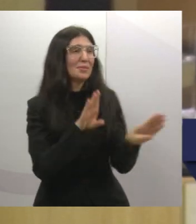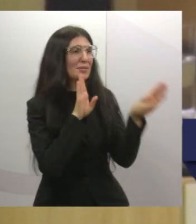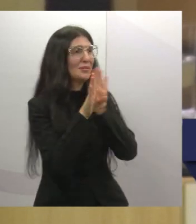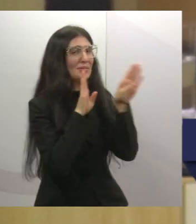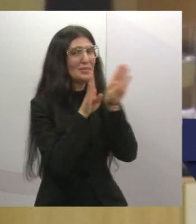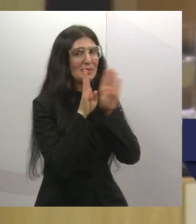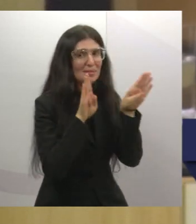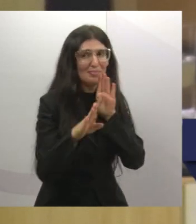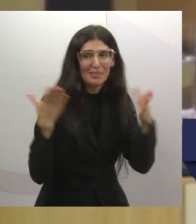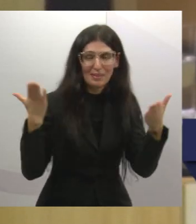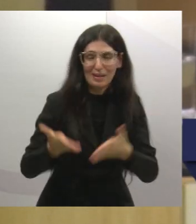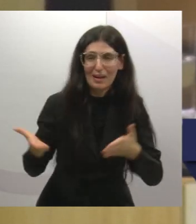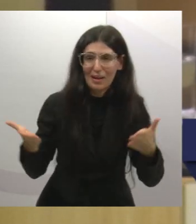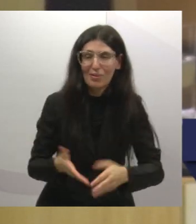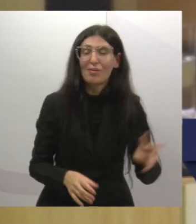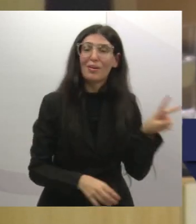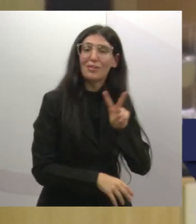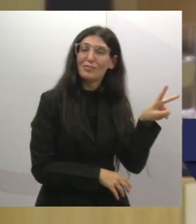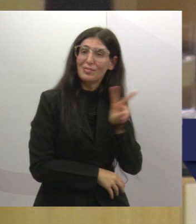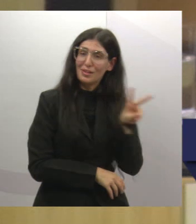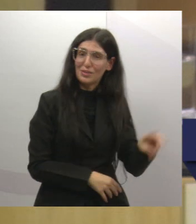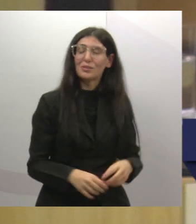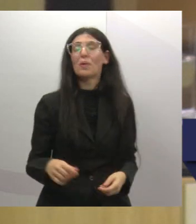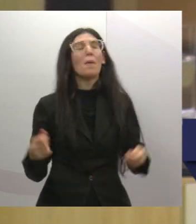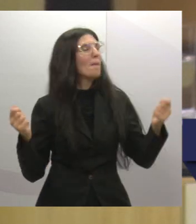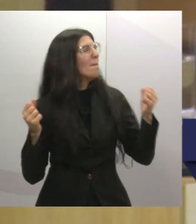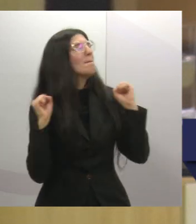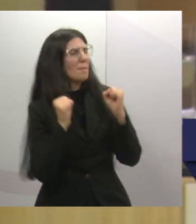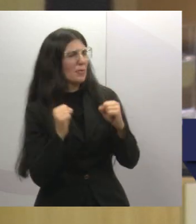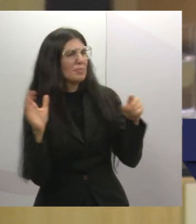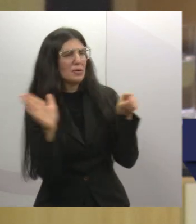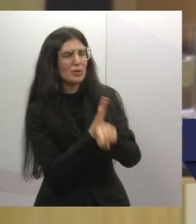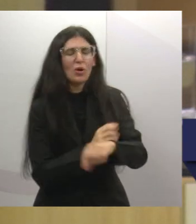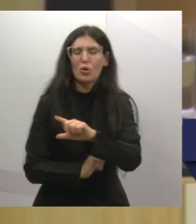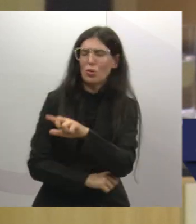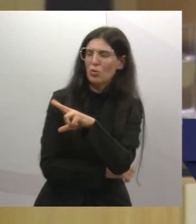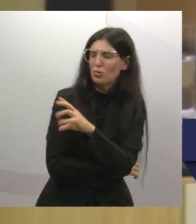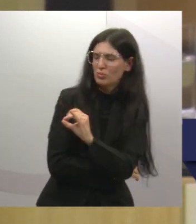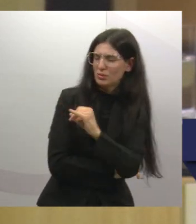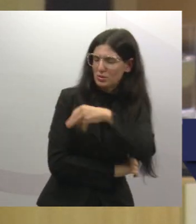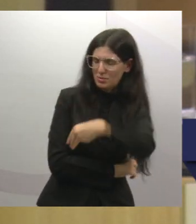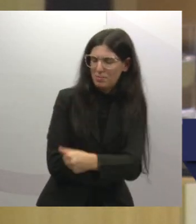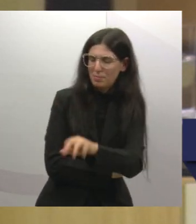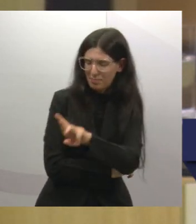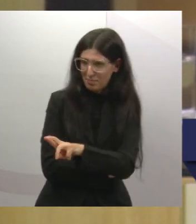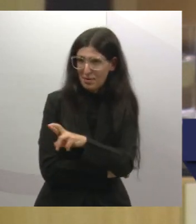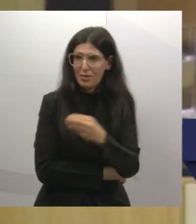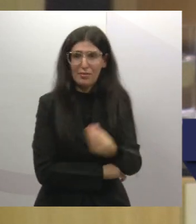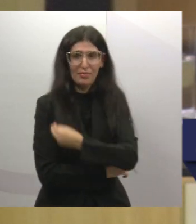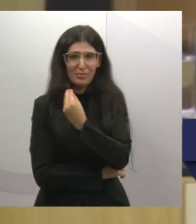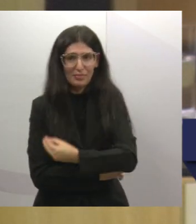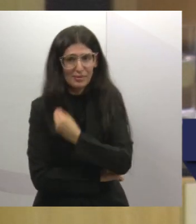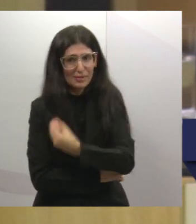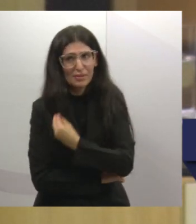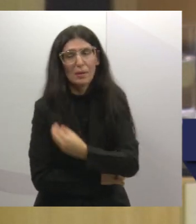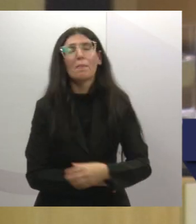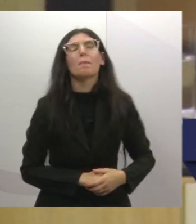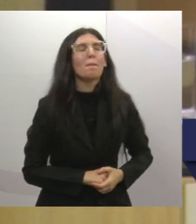neste momento, eu abro a palavra aos vereadores, no caso aqui a vereadora Lucimar Ponciano, que se encontra presente, para que ela